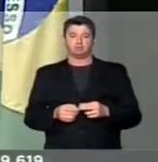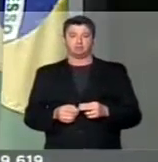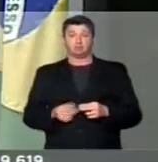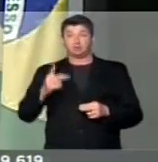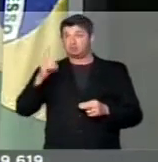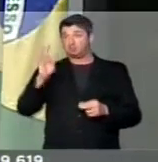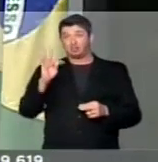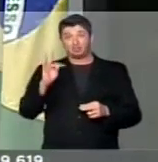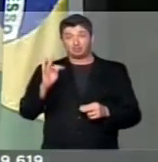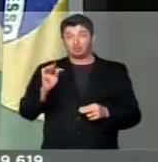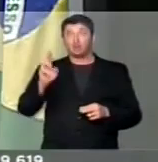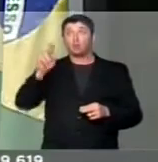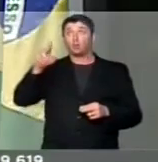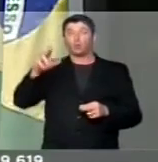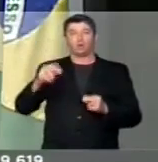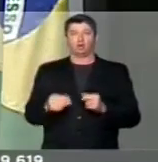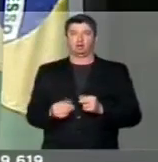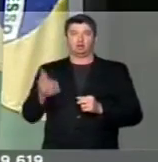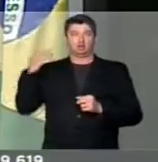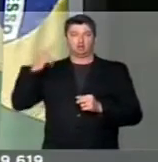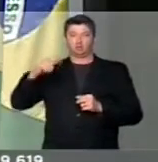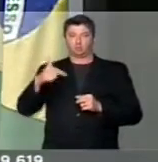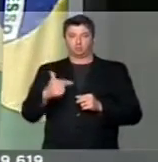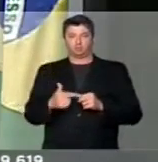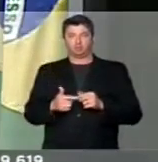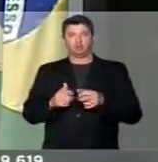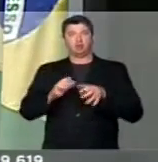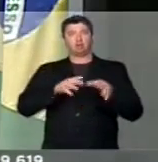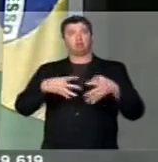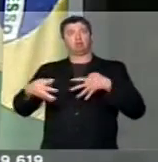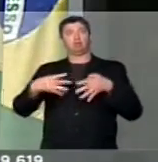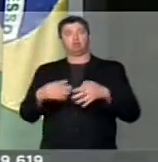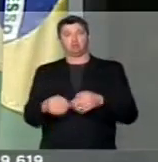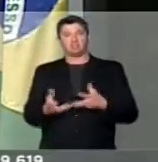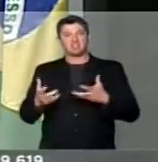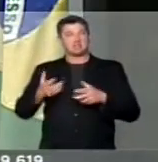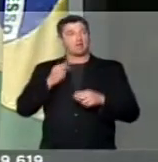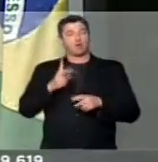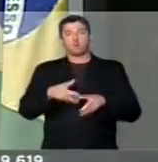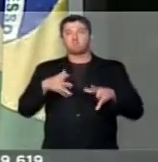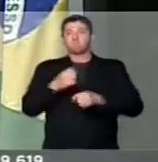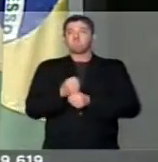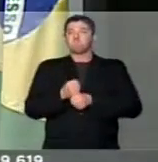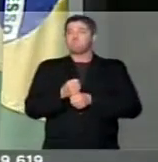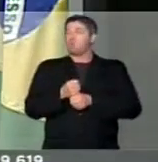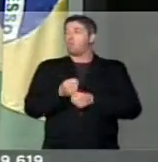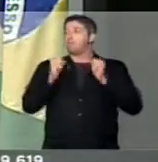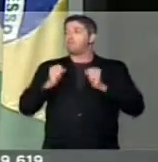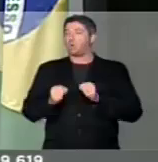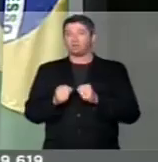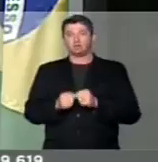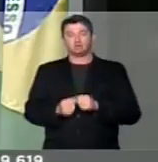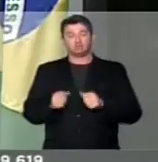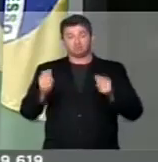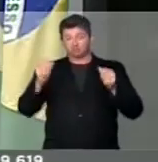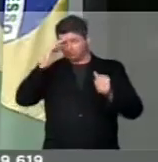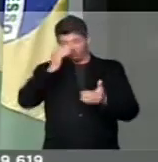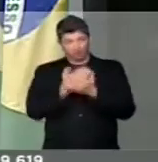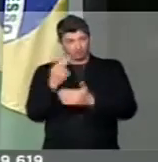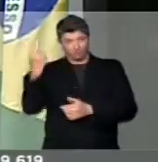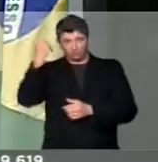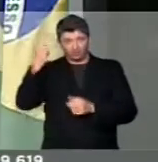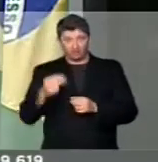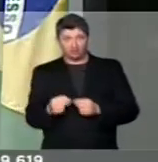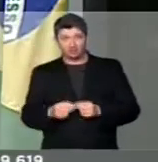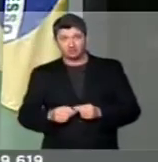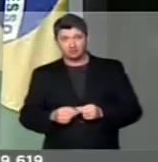O PT nunca teve desprendimento. Faz tudo para se manter no poder. É inacreditável, já há muito